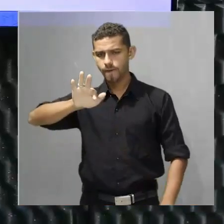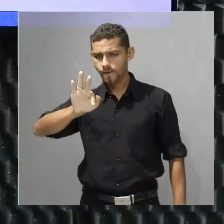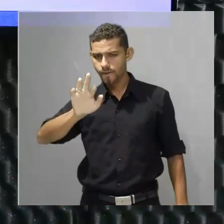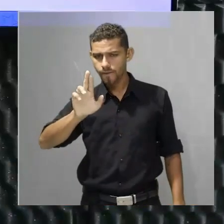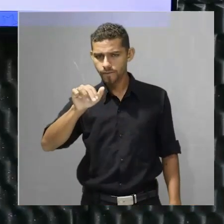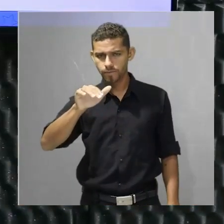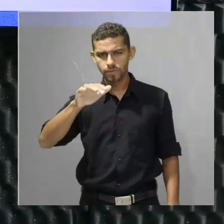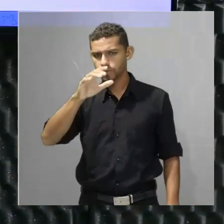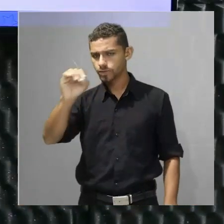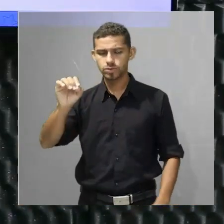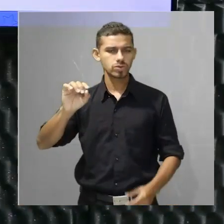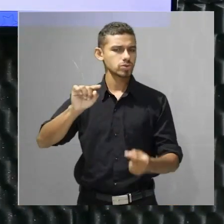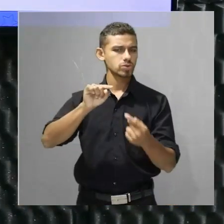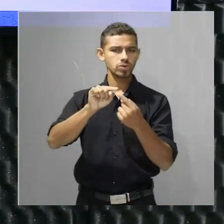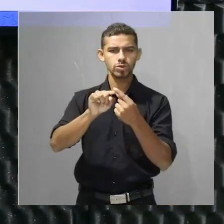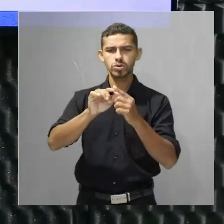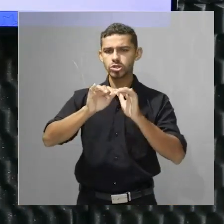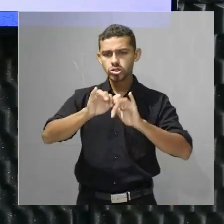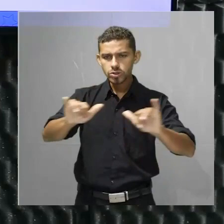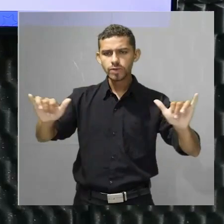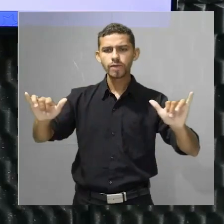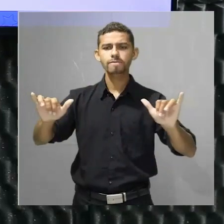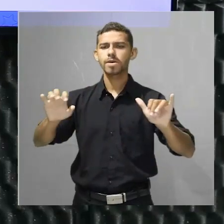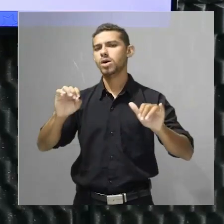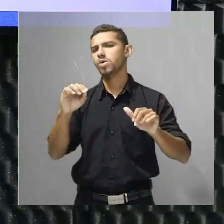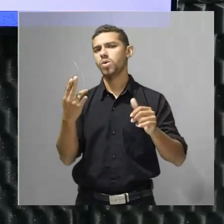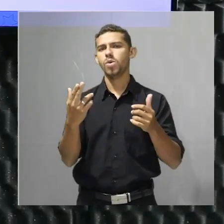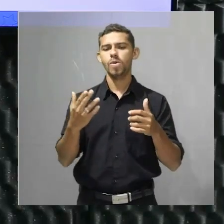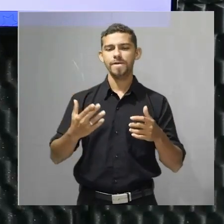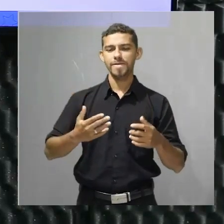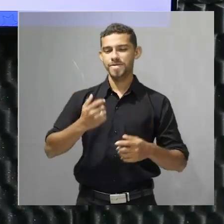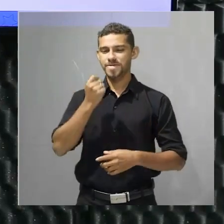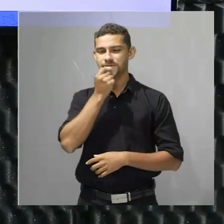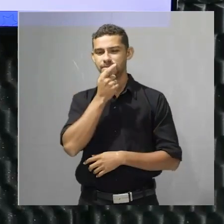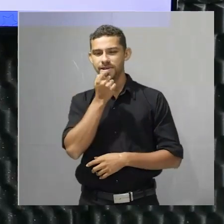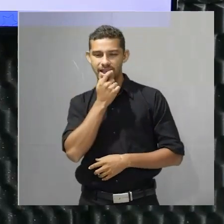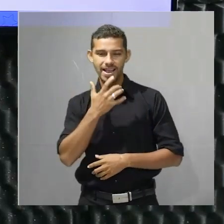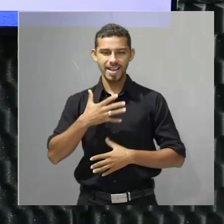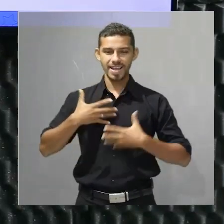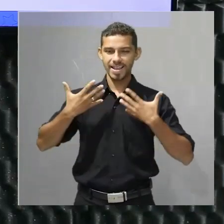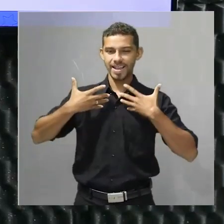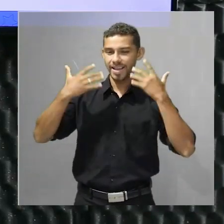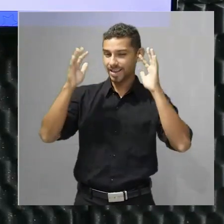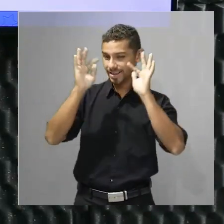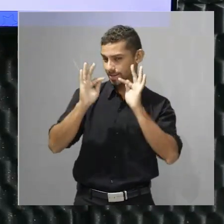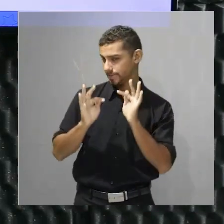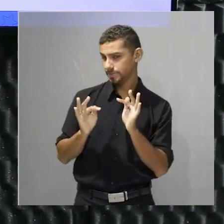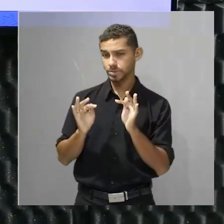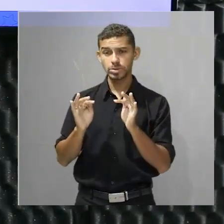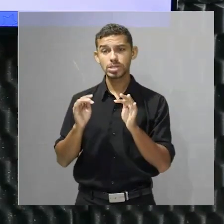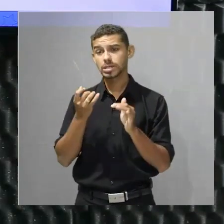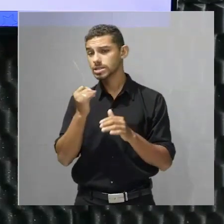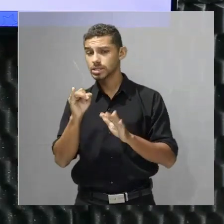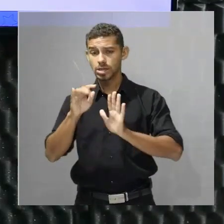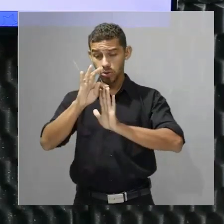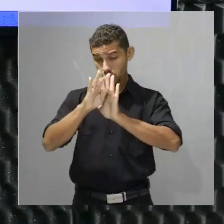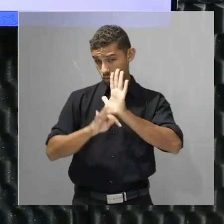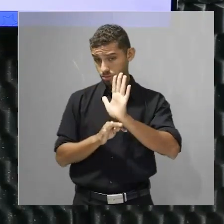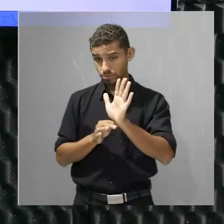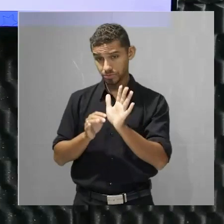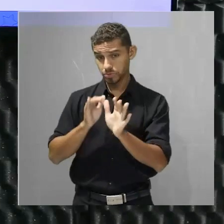tem uma função se é informar se é divertir Se é instruir Então todo o texto Tem uma